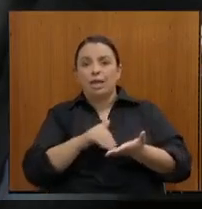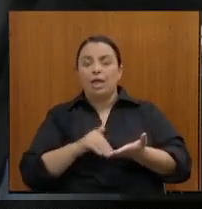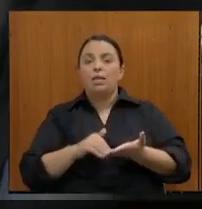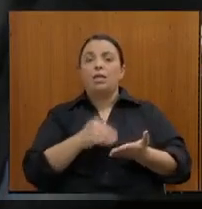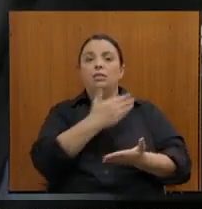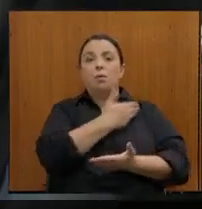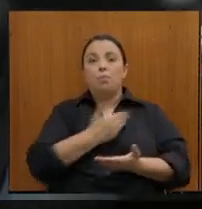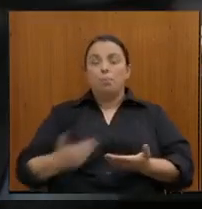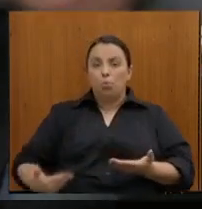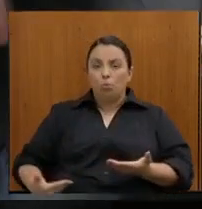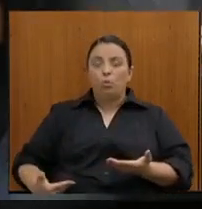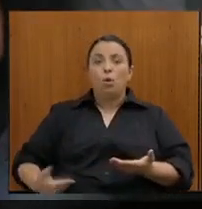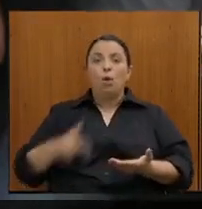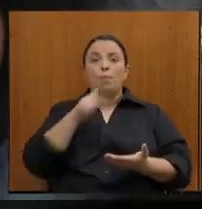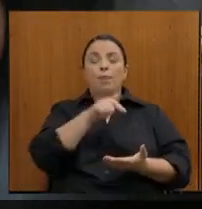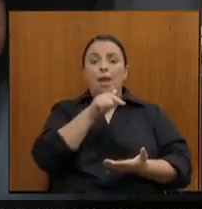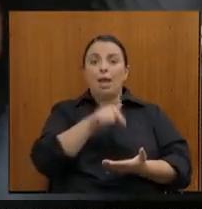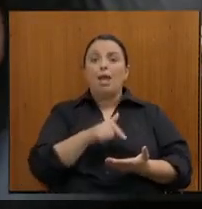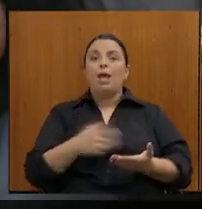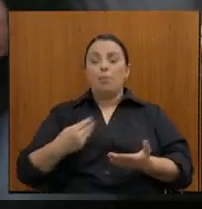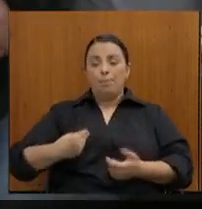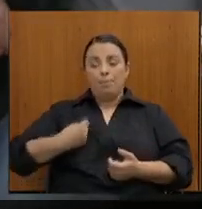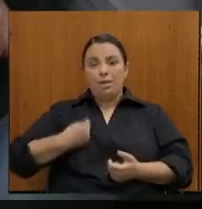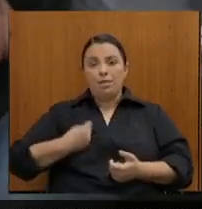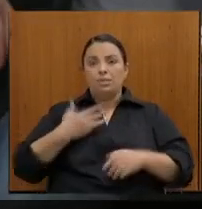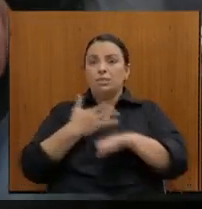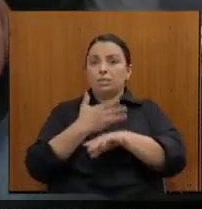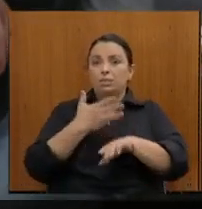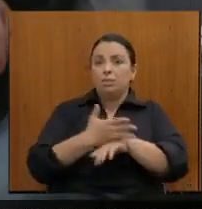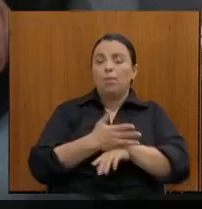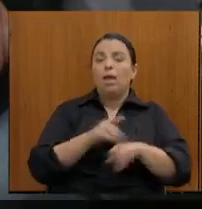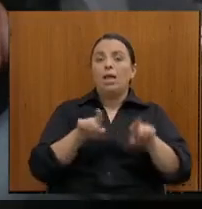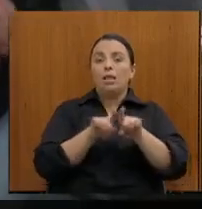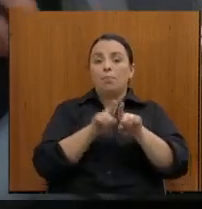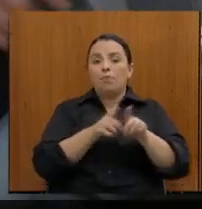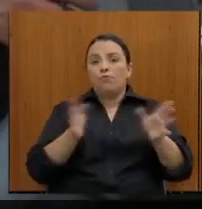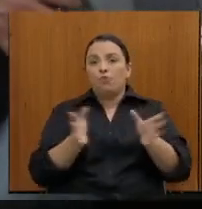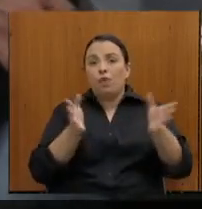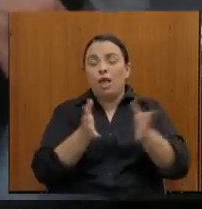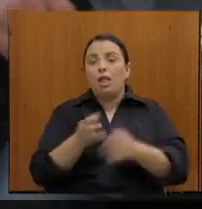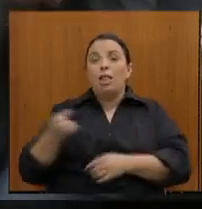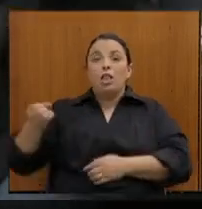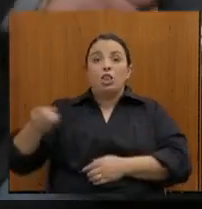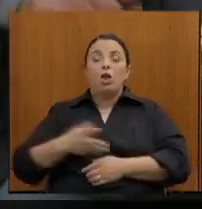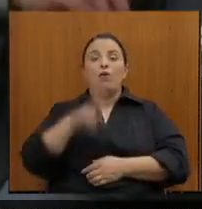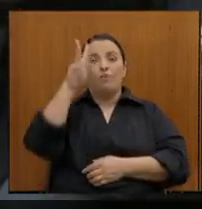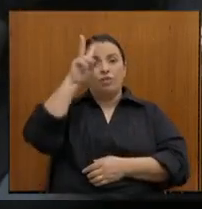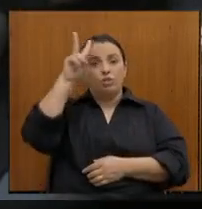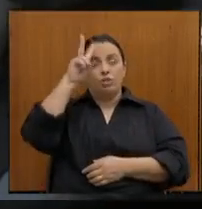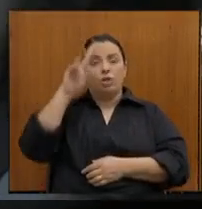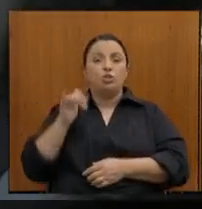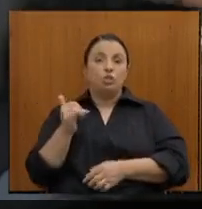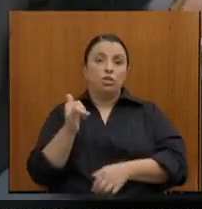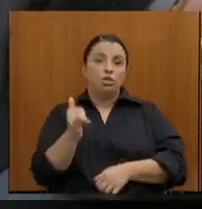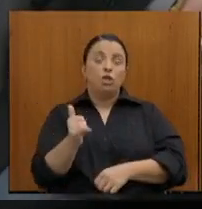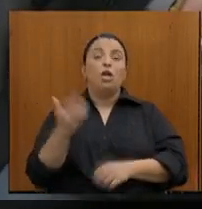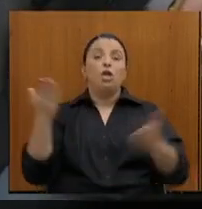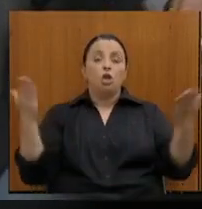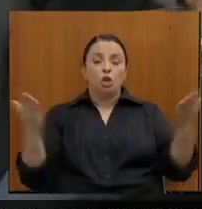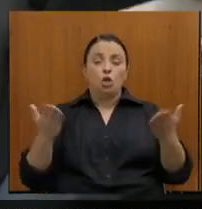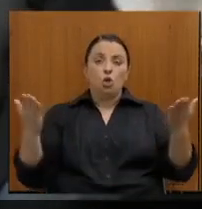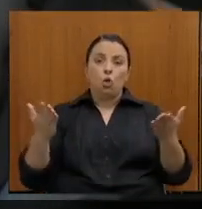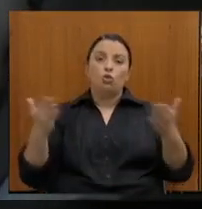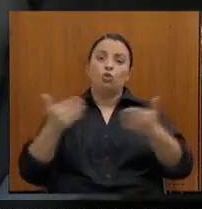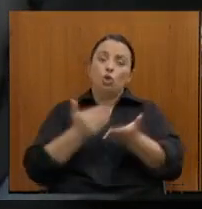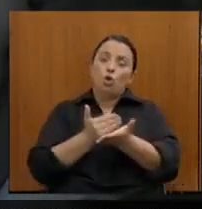comentadores E participar partícipes da nova história energética que começamos a escrever